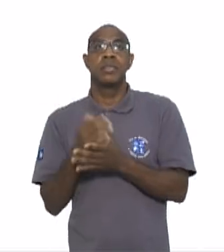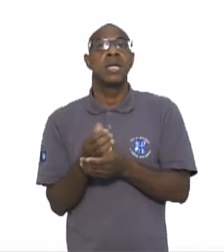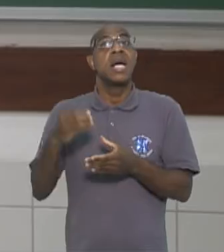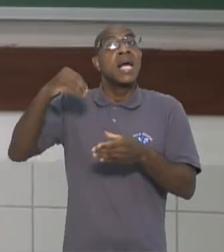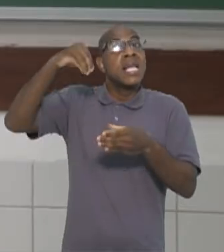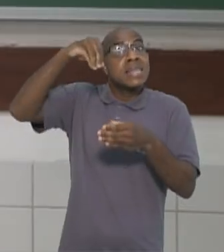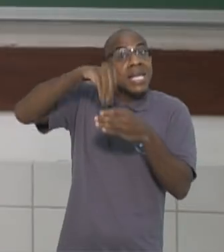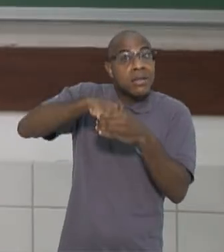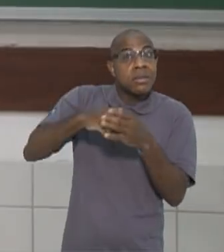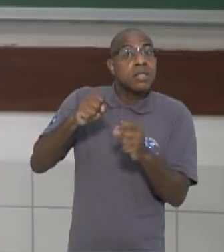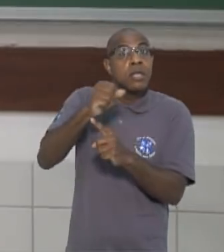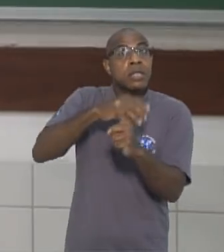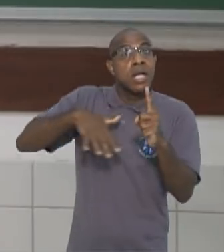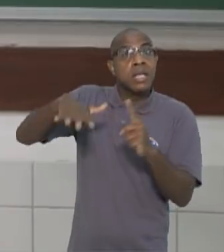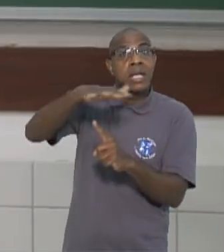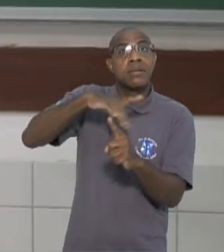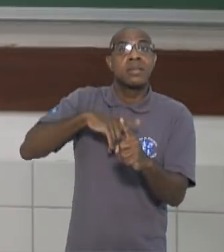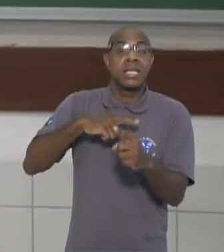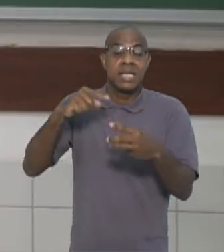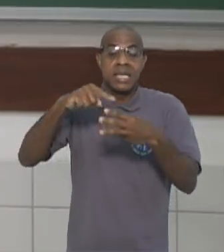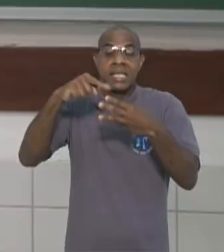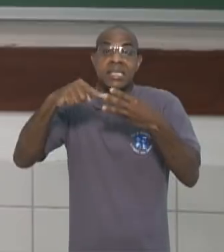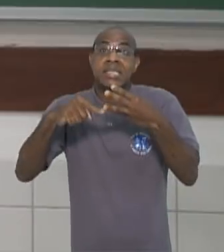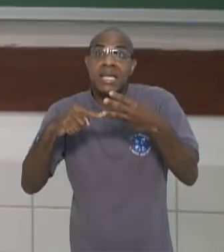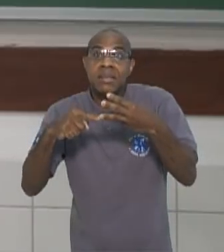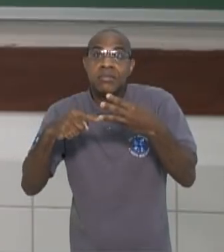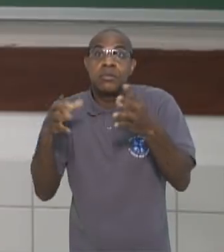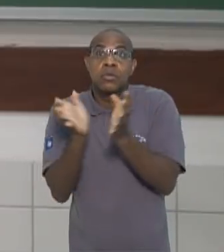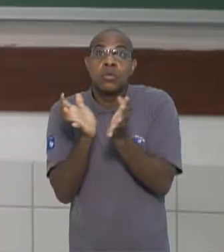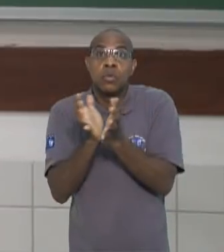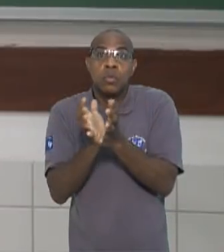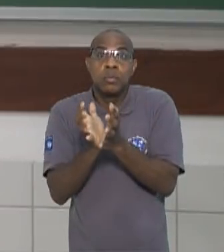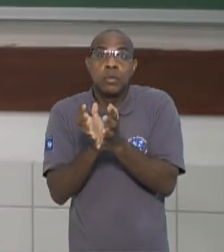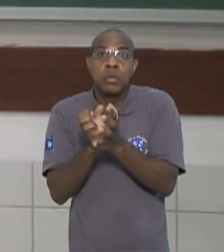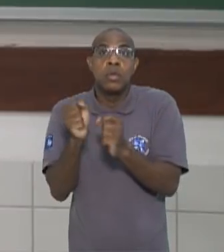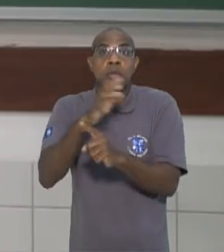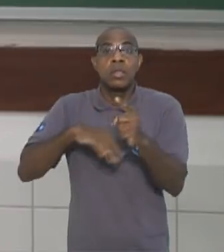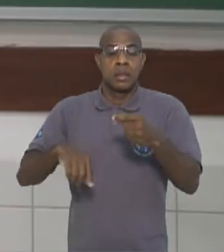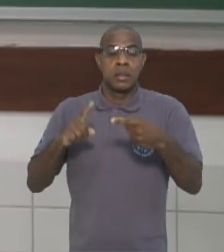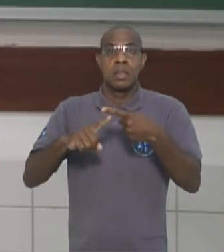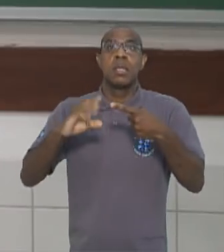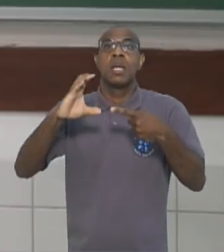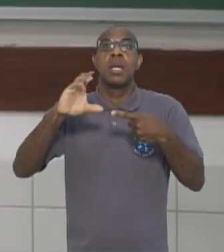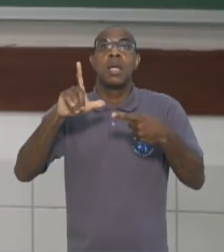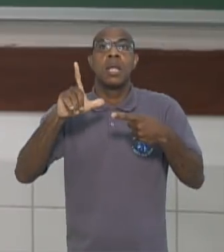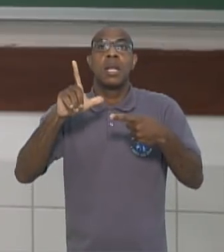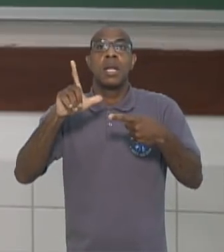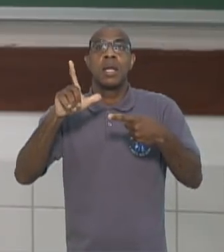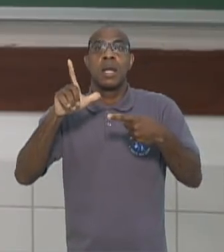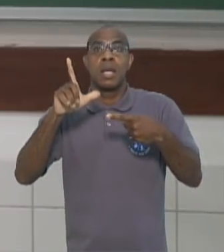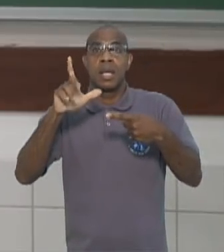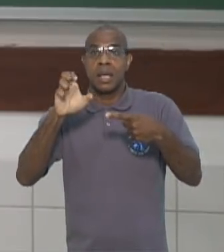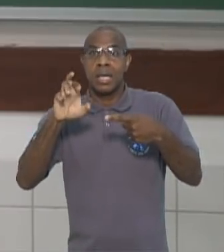gente tem apenas três grupos sociais: clero, nobreza, restante da população, que são os camponeses